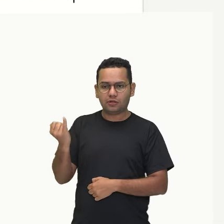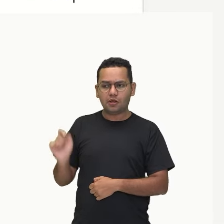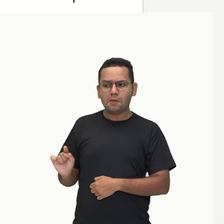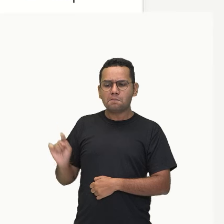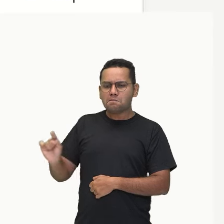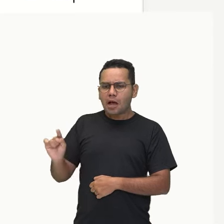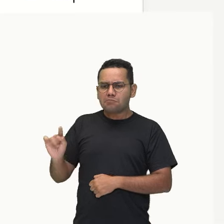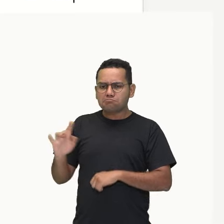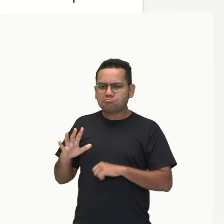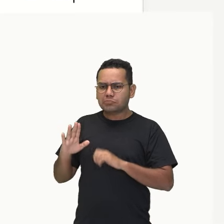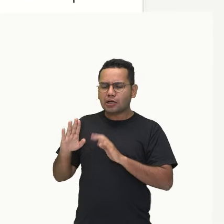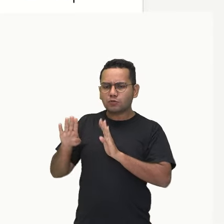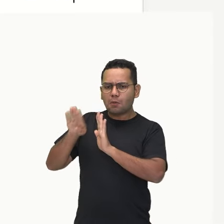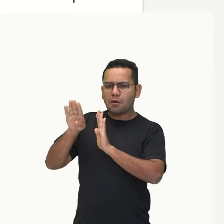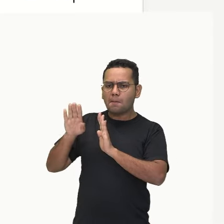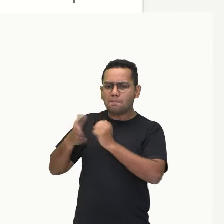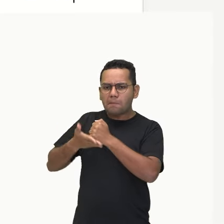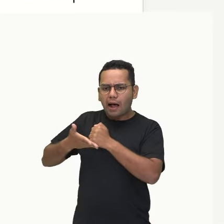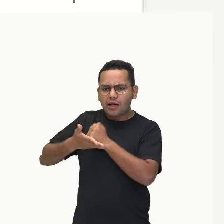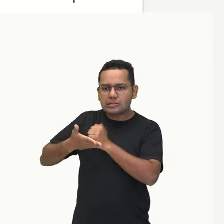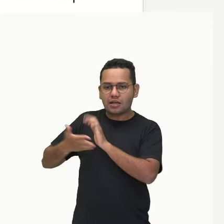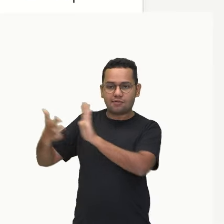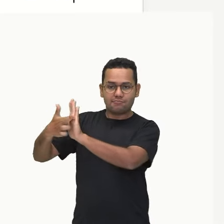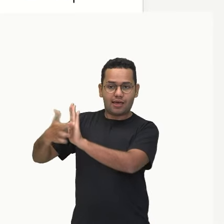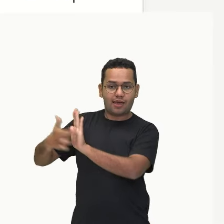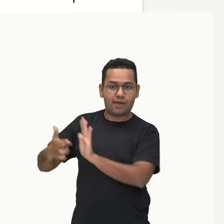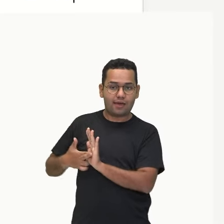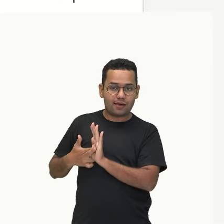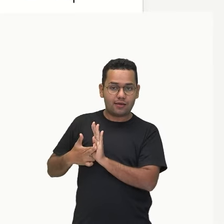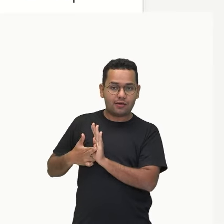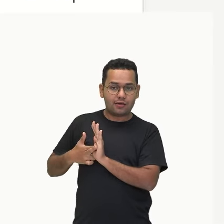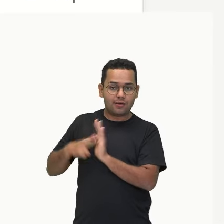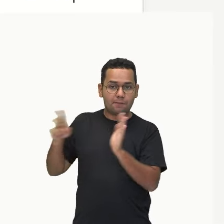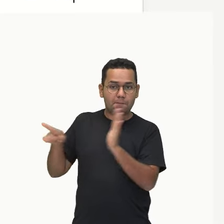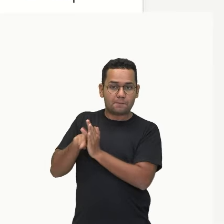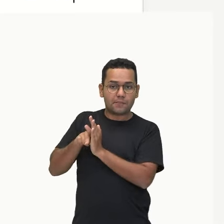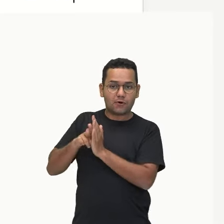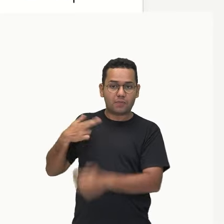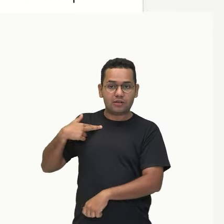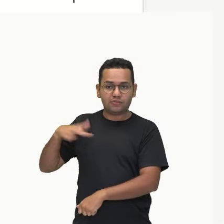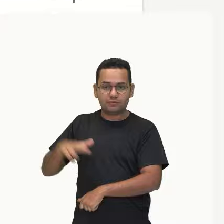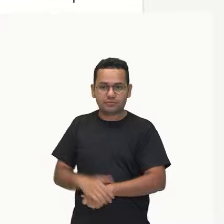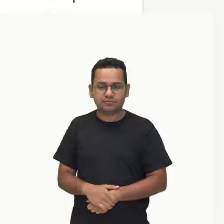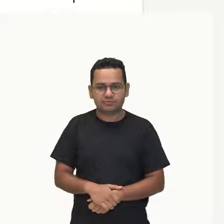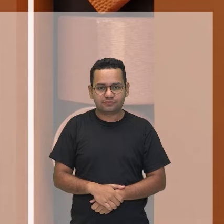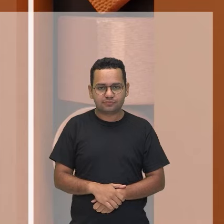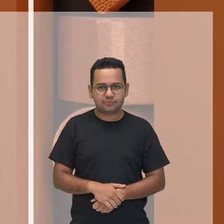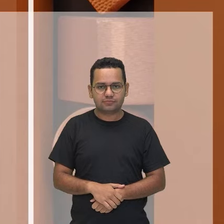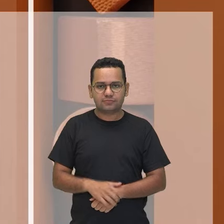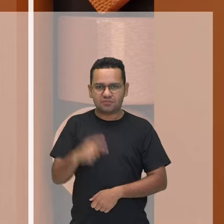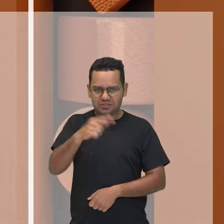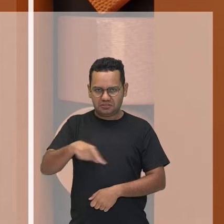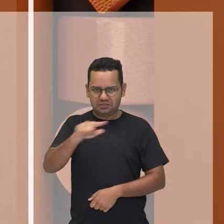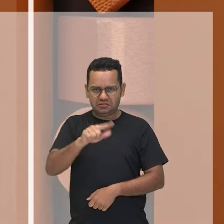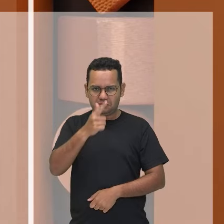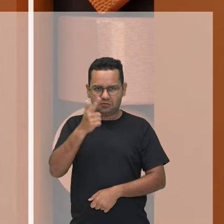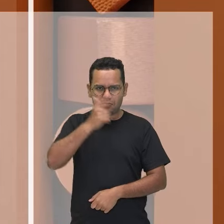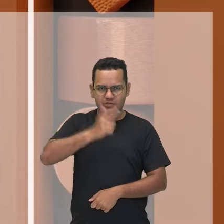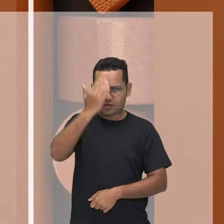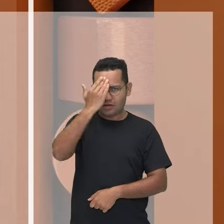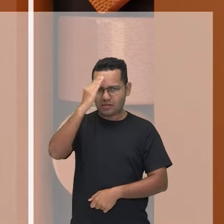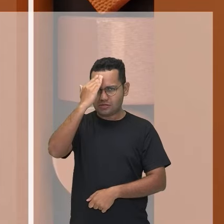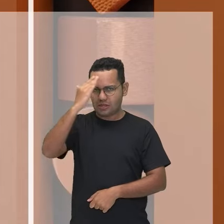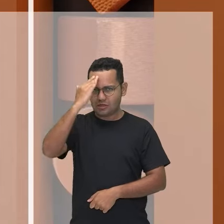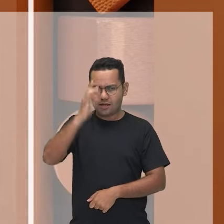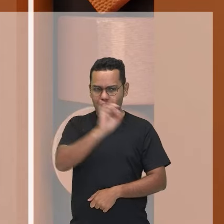da fé. Tá perfeito isso daí? Conseguiram acompanhar esse primeiro quadro aí? Né? O que é e